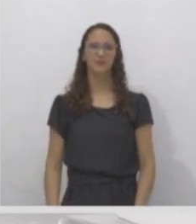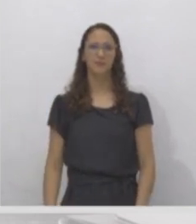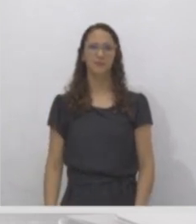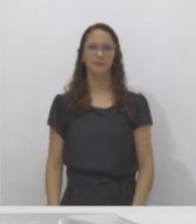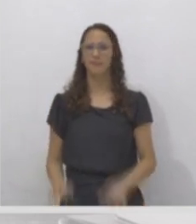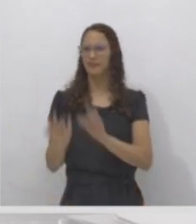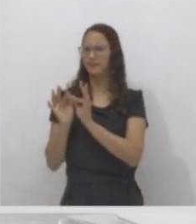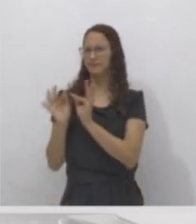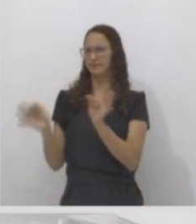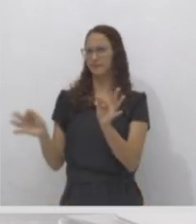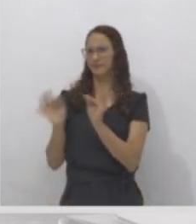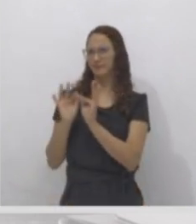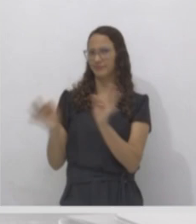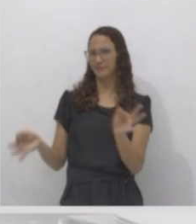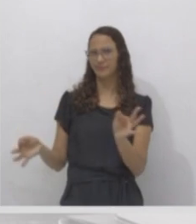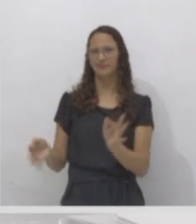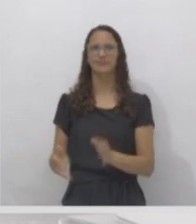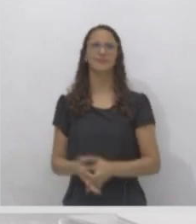simples.